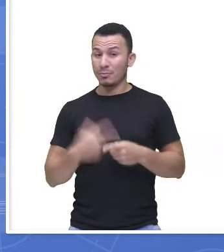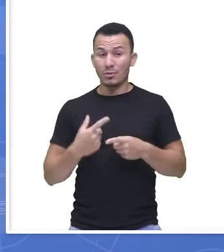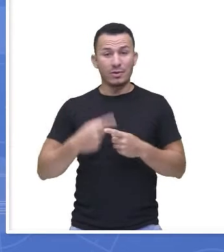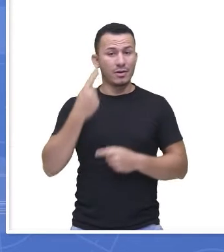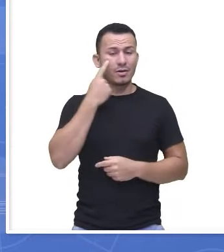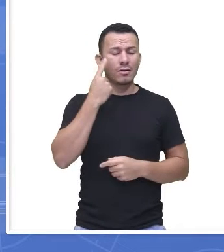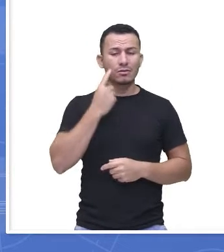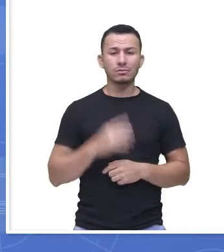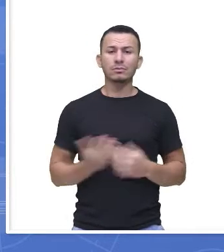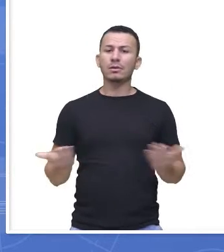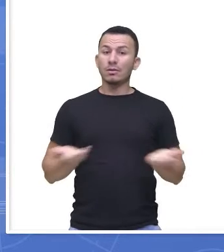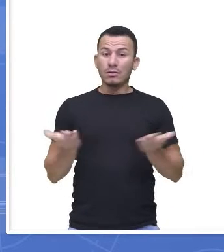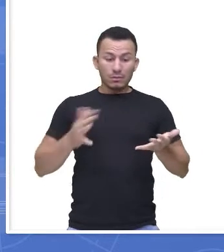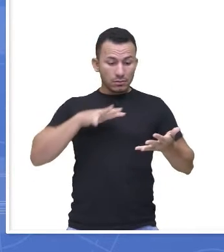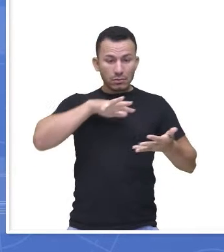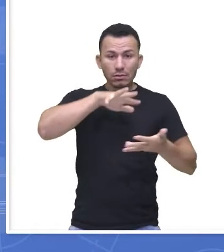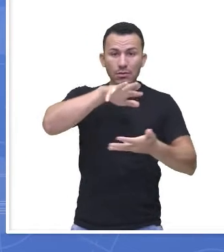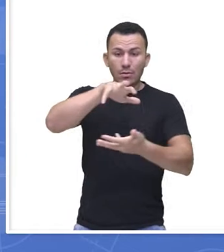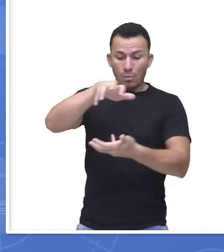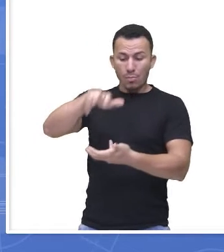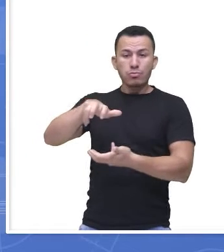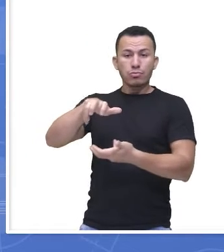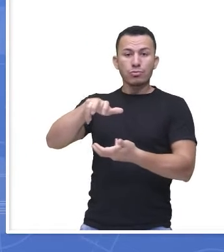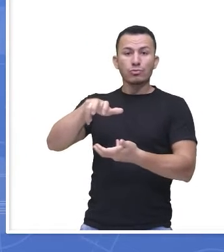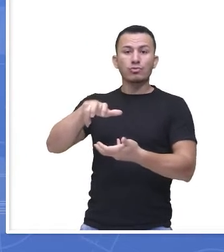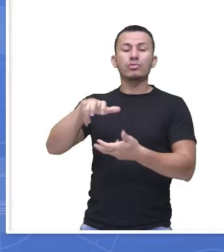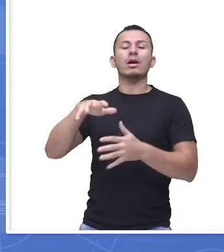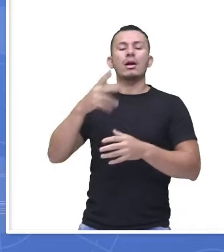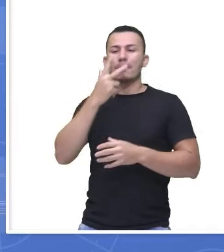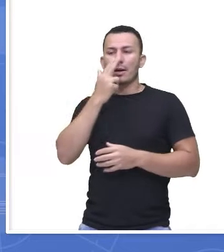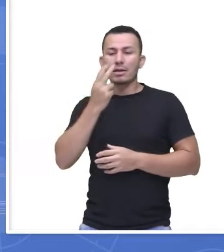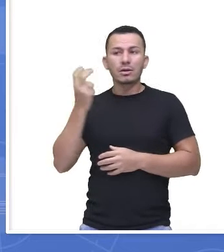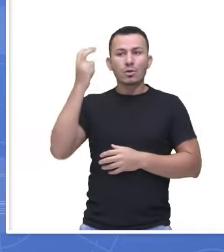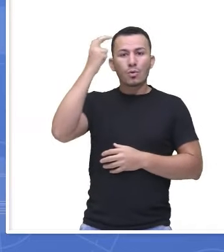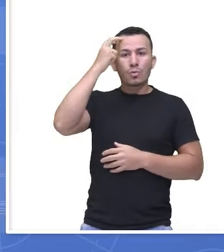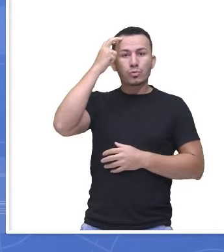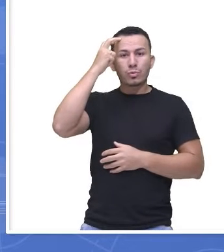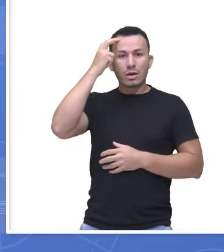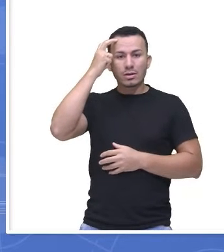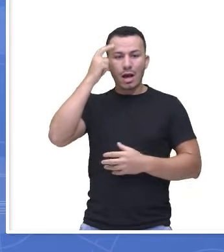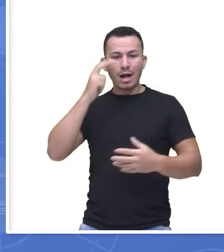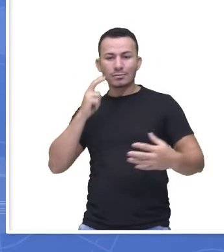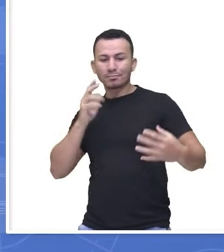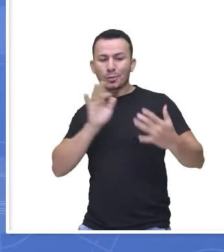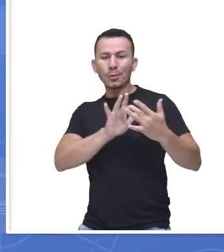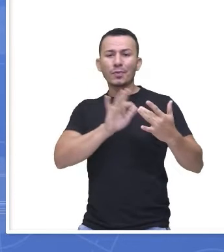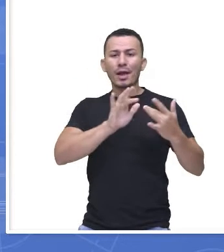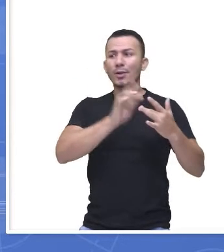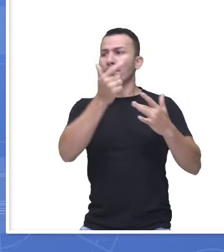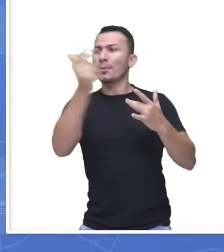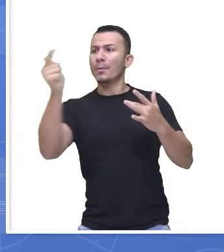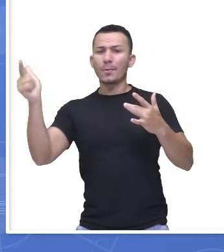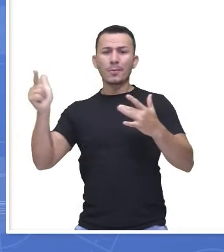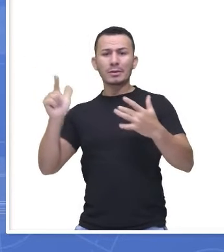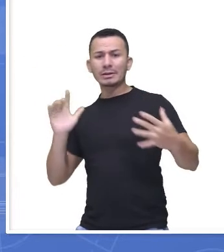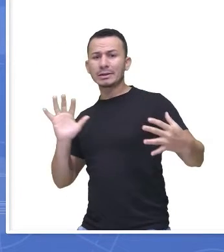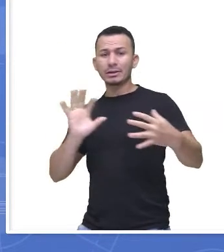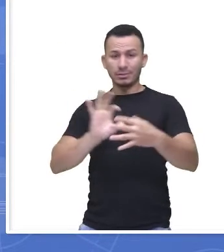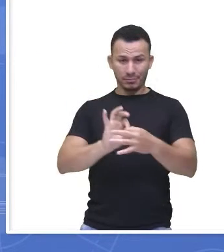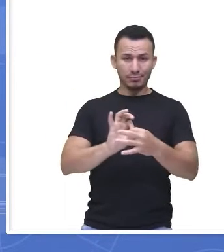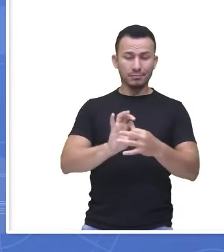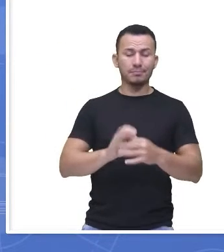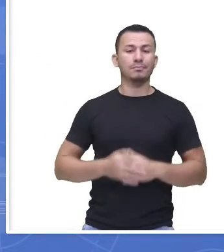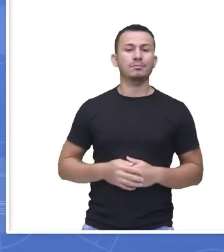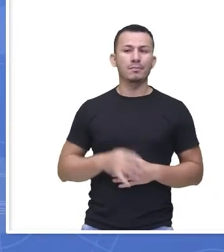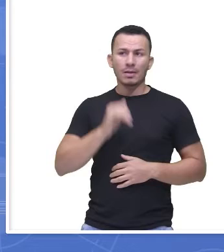está mais perto, as culturas estão mais perto uma da outra. Por exemplo, nós estamos aqui no Brasil, a gente está